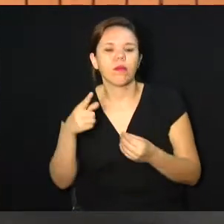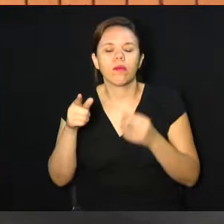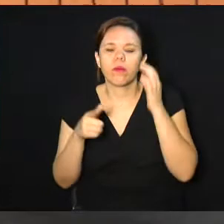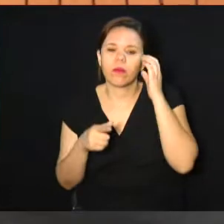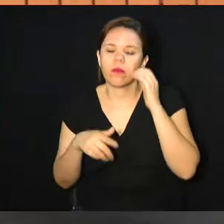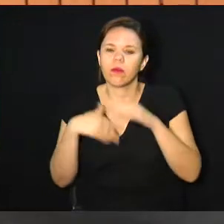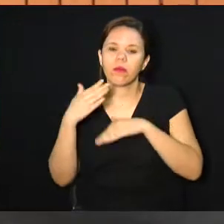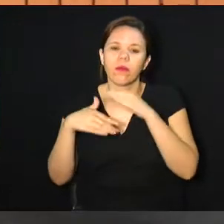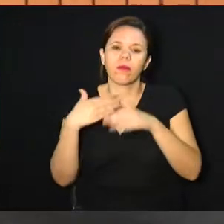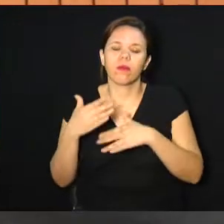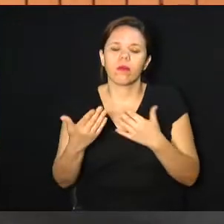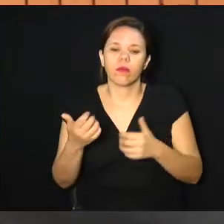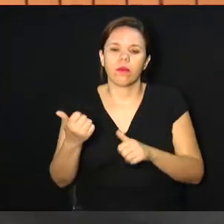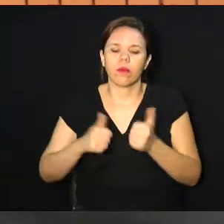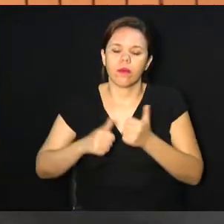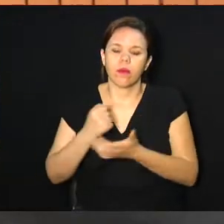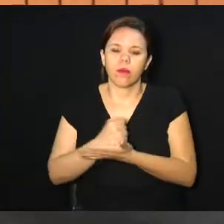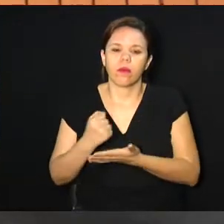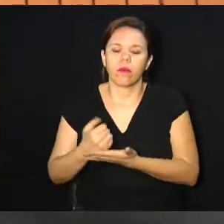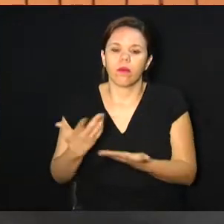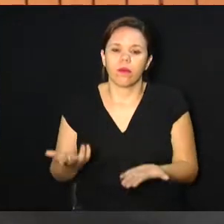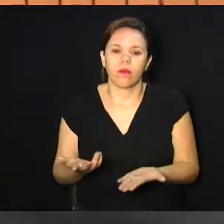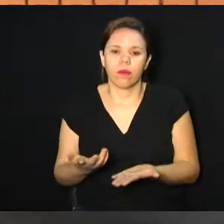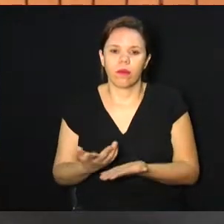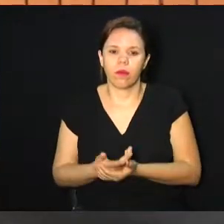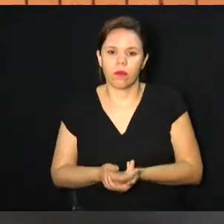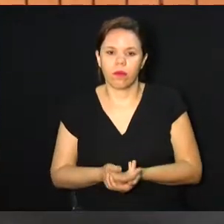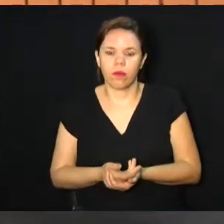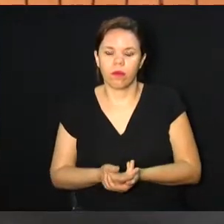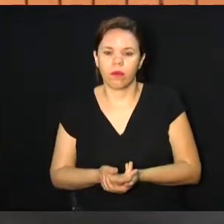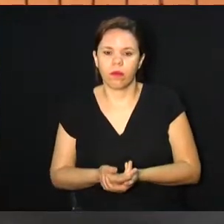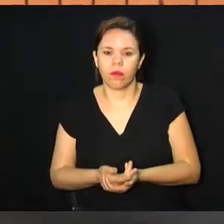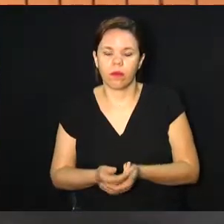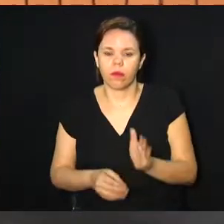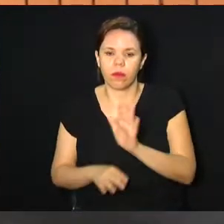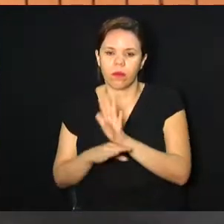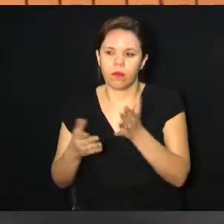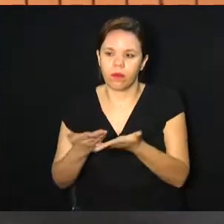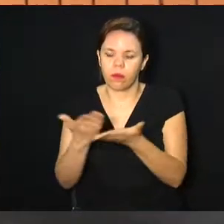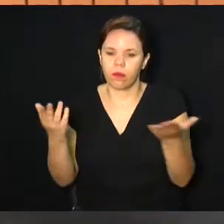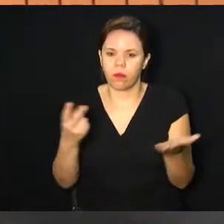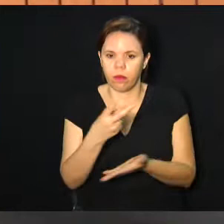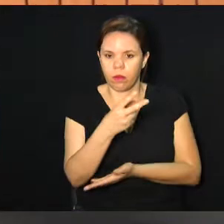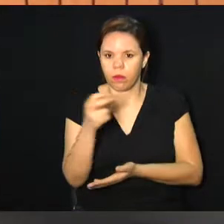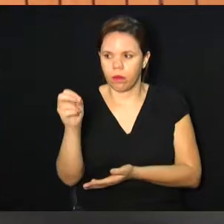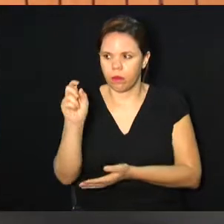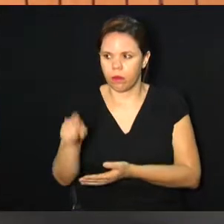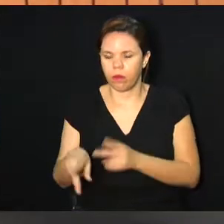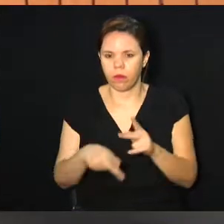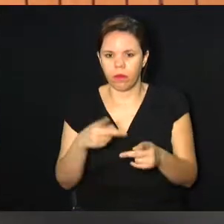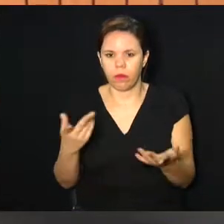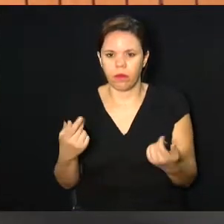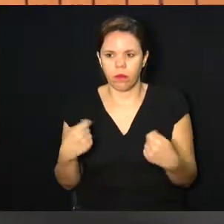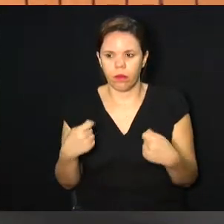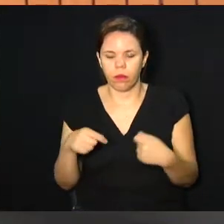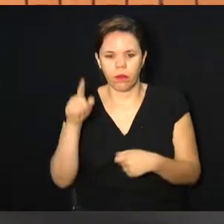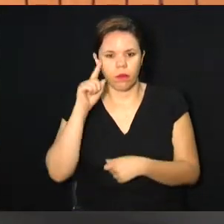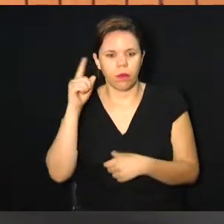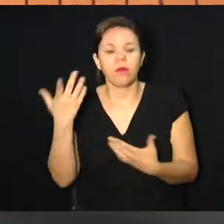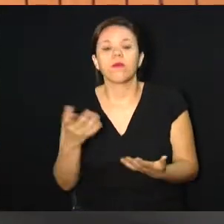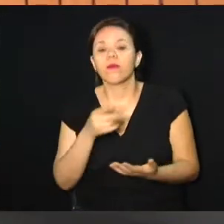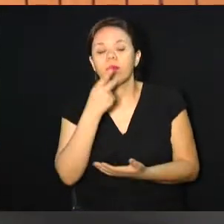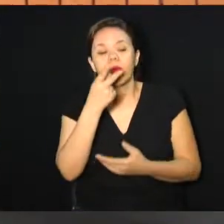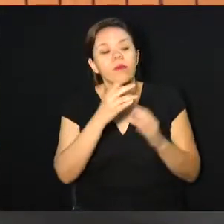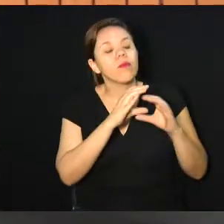constrói um processo licitatório que é para as 200 mil pessoas que usam todo dia e não fala com